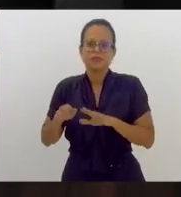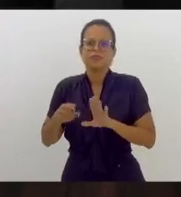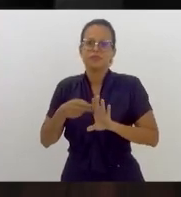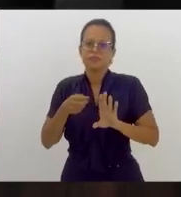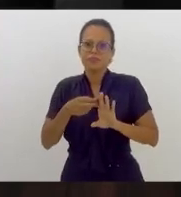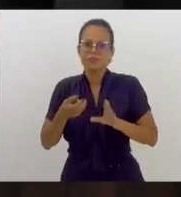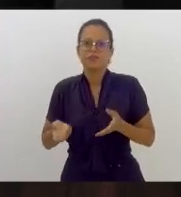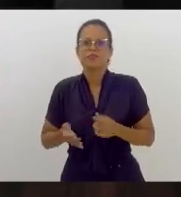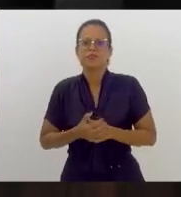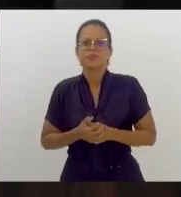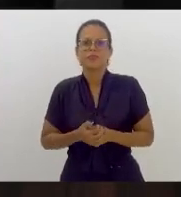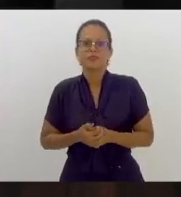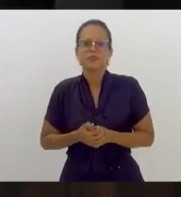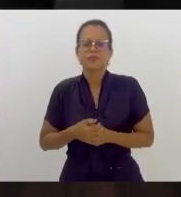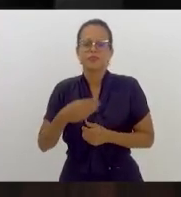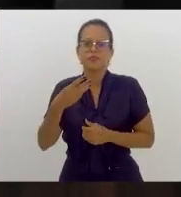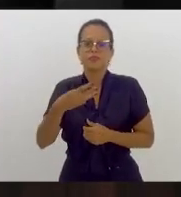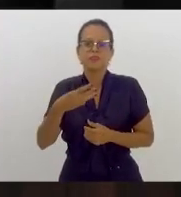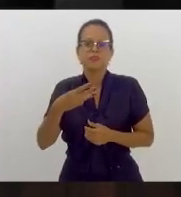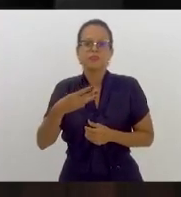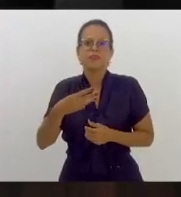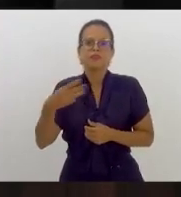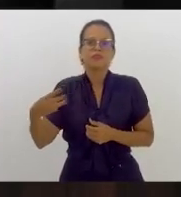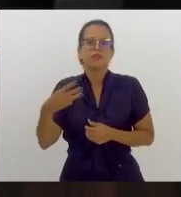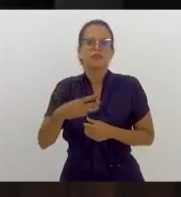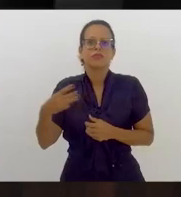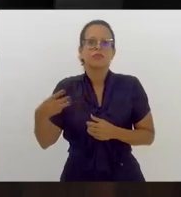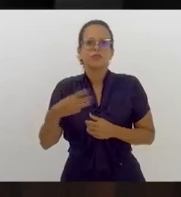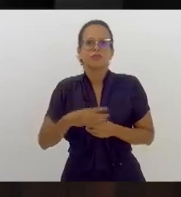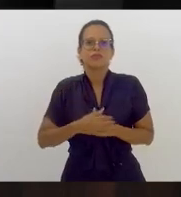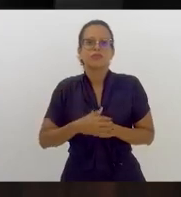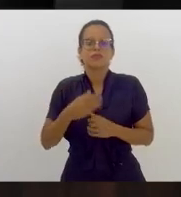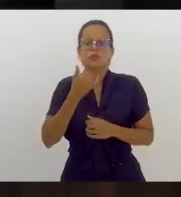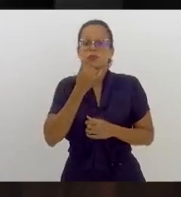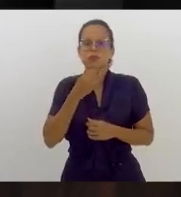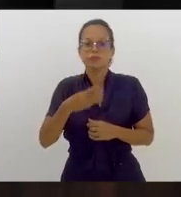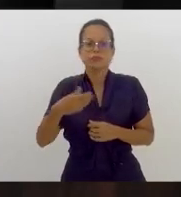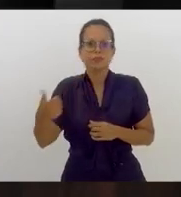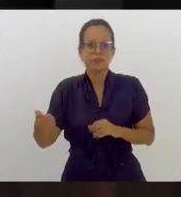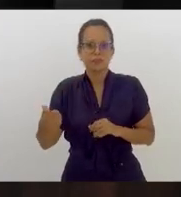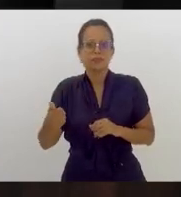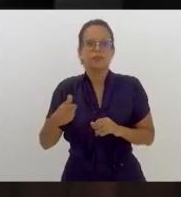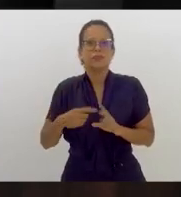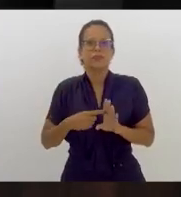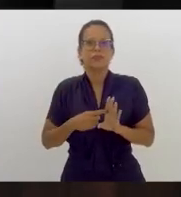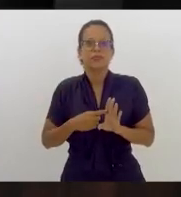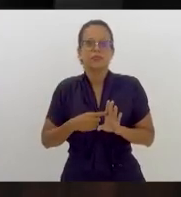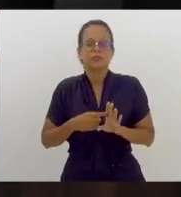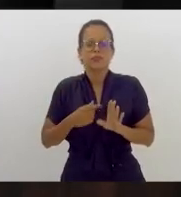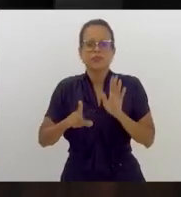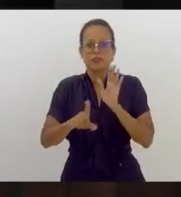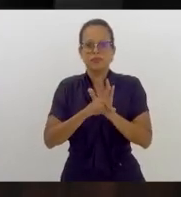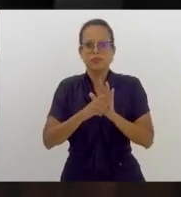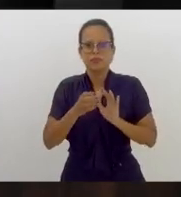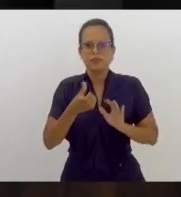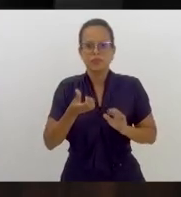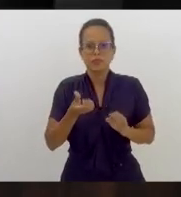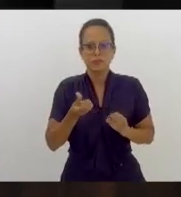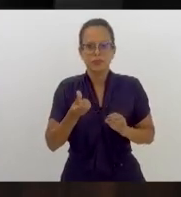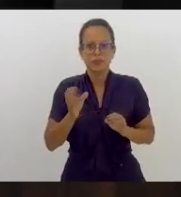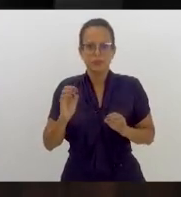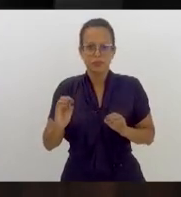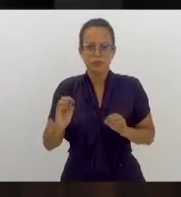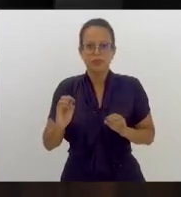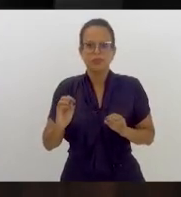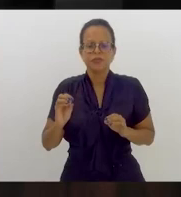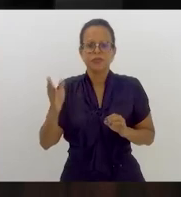Veto. 31º da pauta. Veto parcial aposto ao projeto de lei 6085 de 22, de autoria do